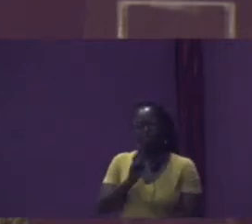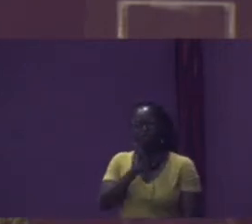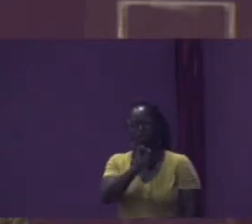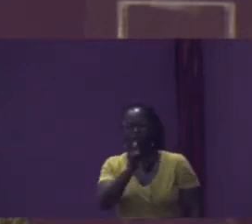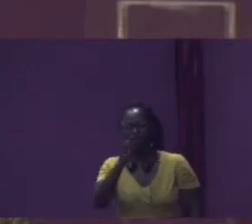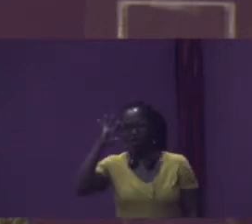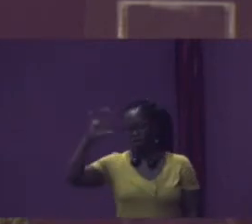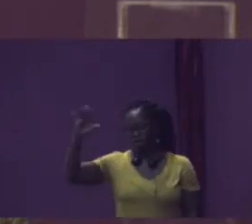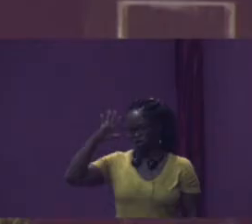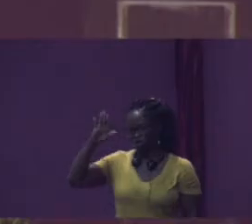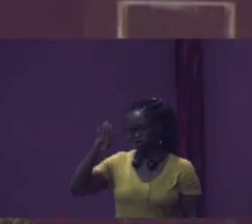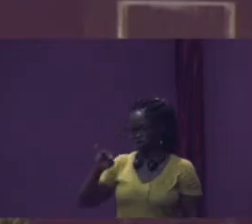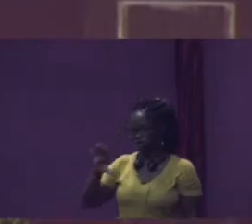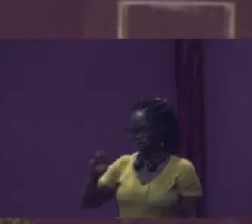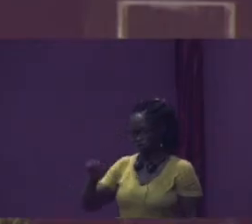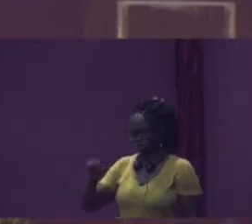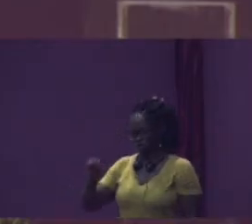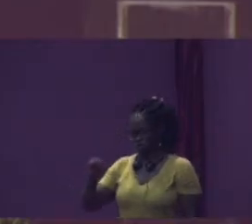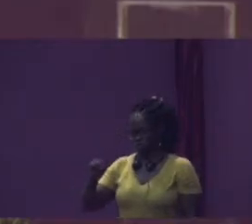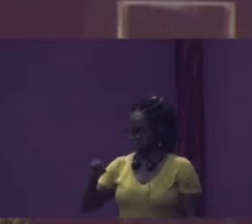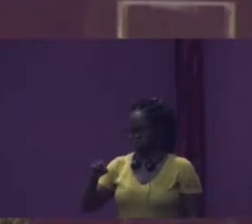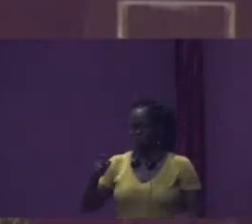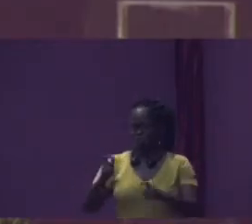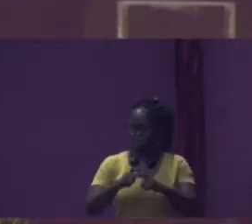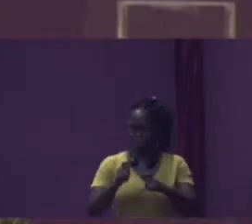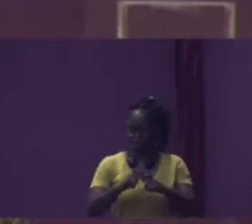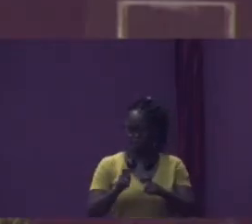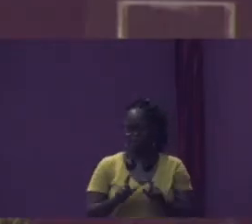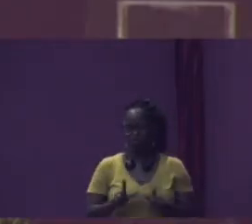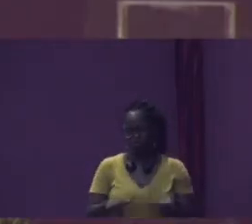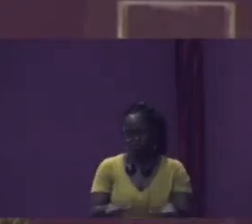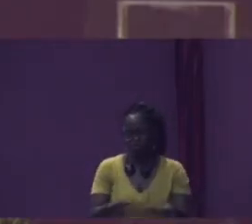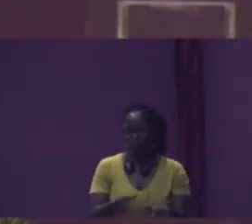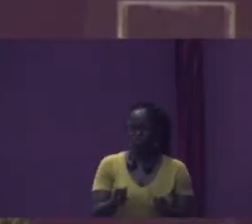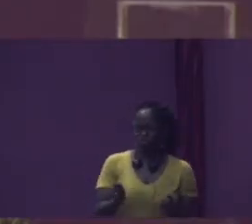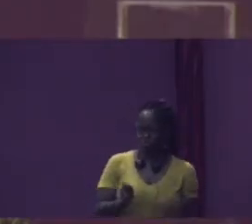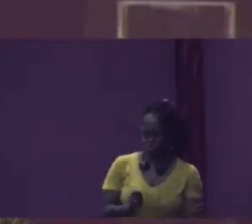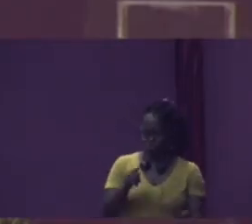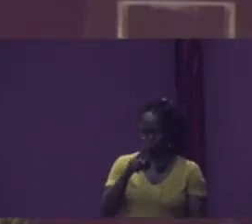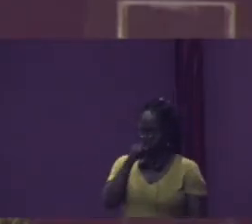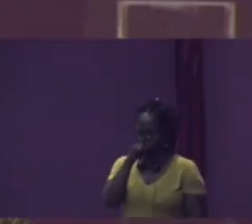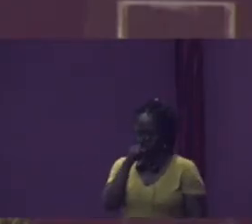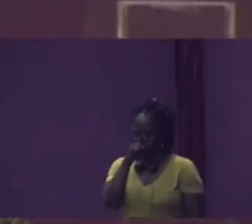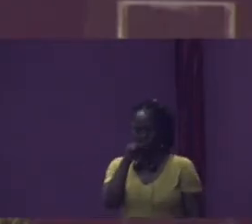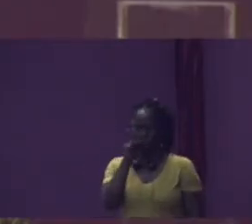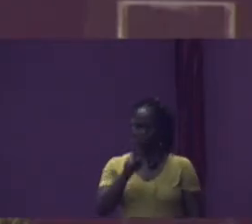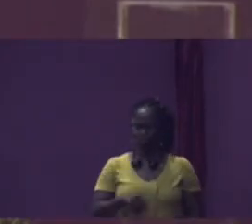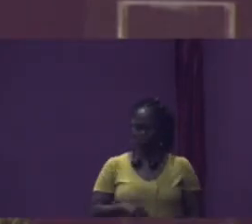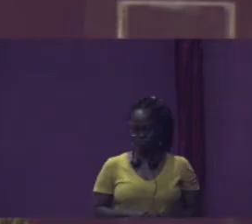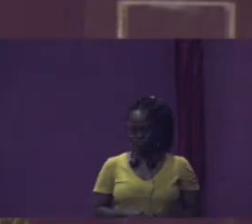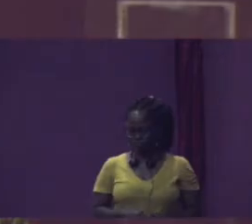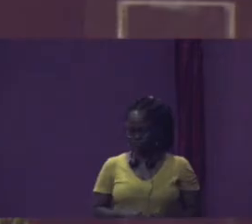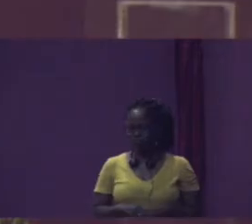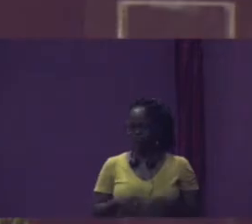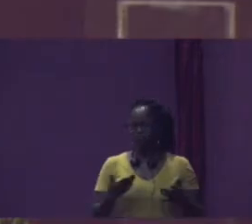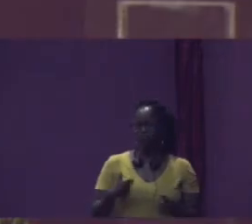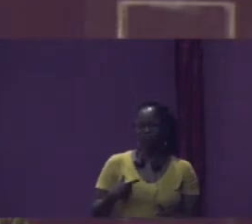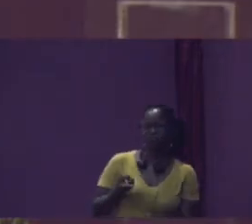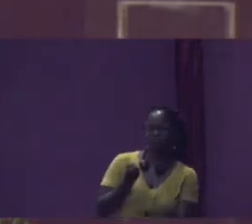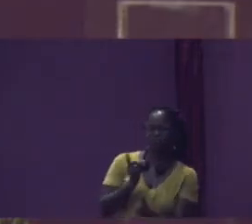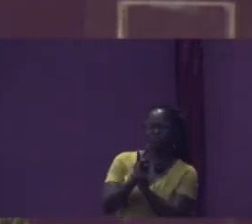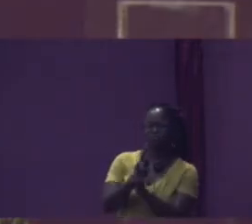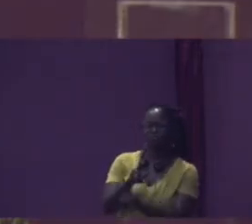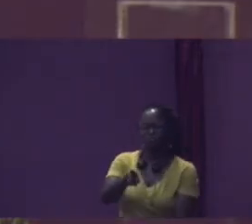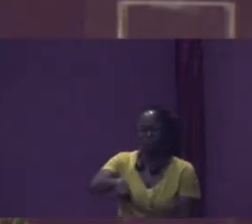a lógica biomédica na gestão dos riscos, achado semelhante também ao de Chadwick e Foster. Encontraram